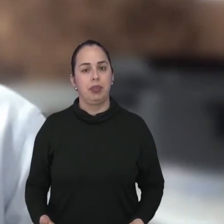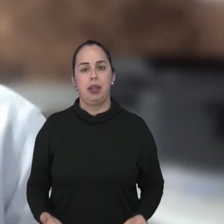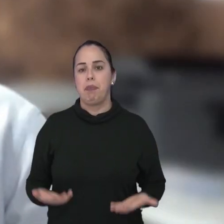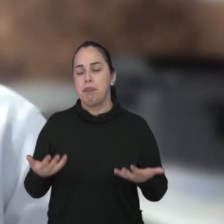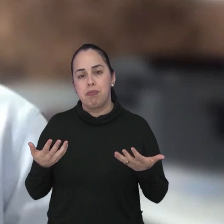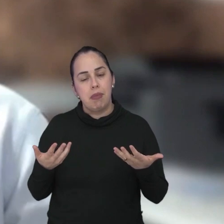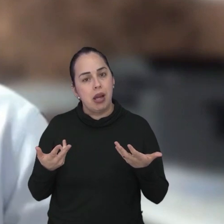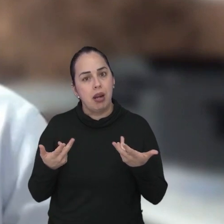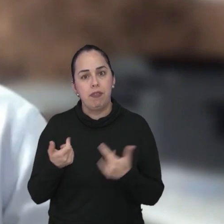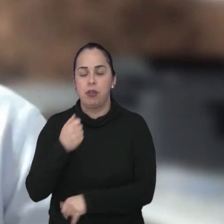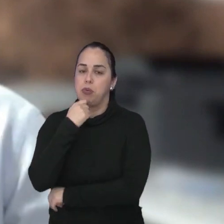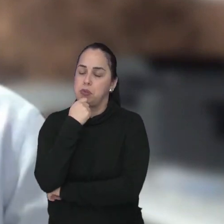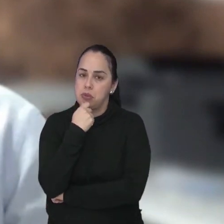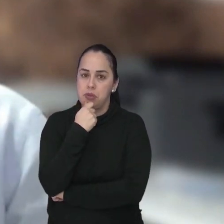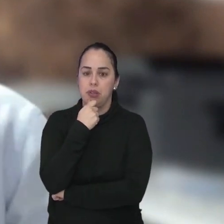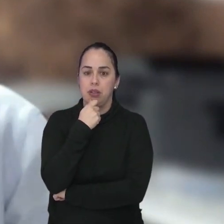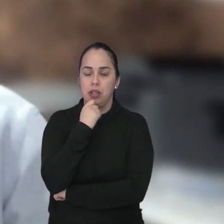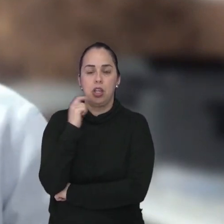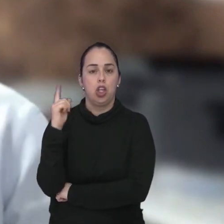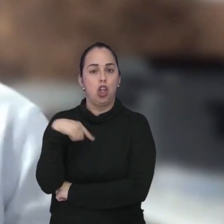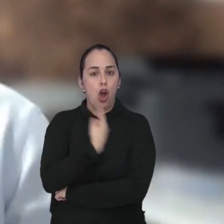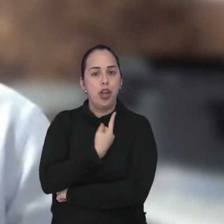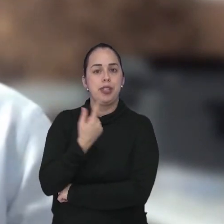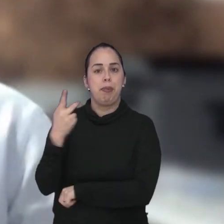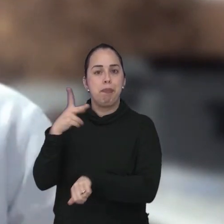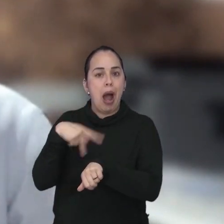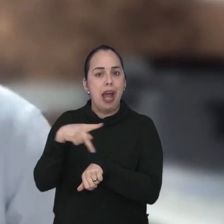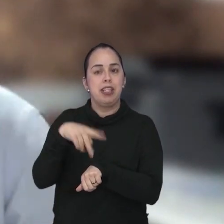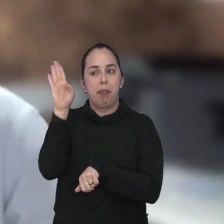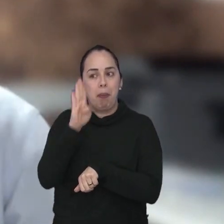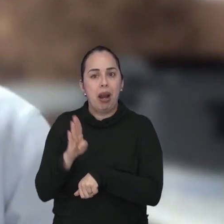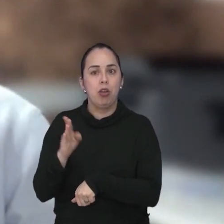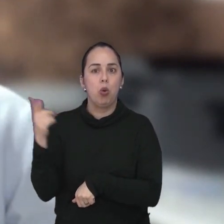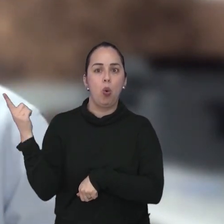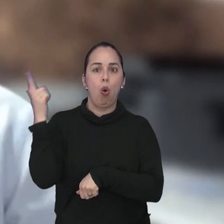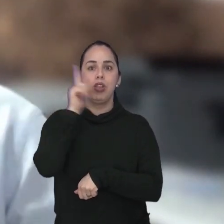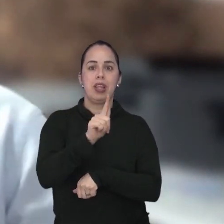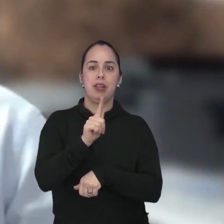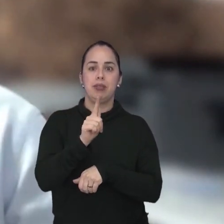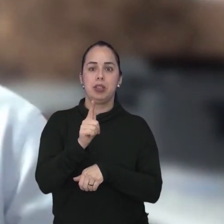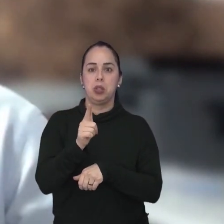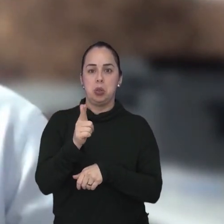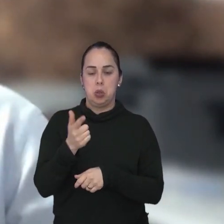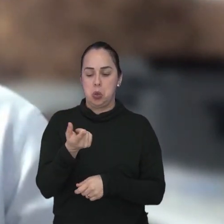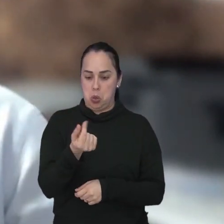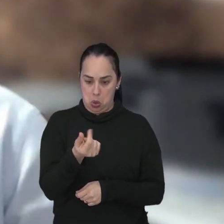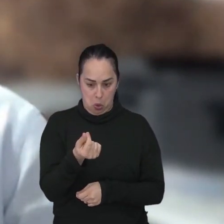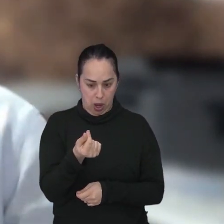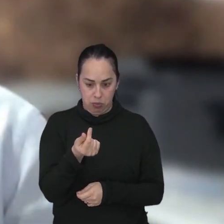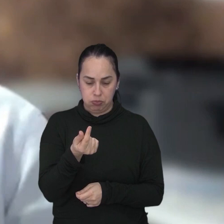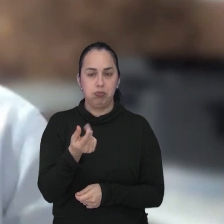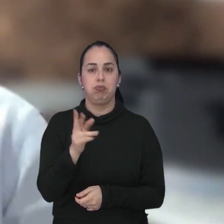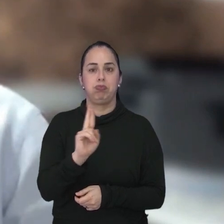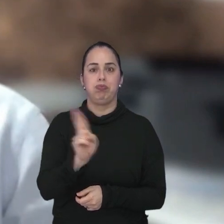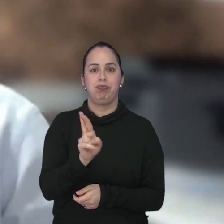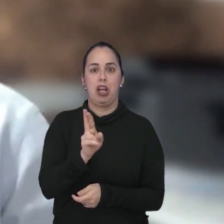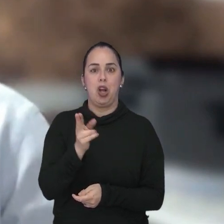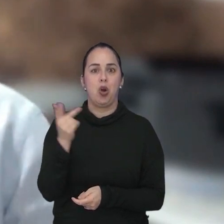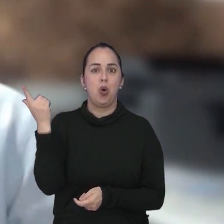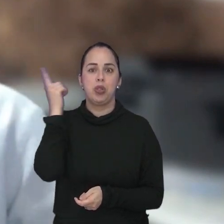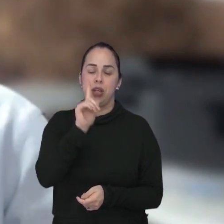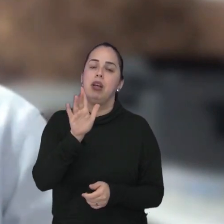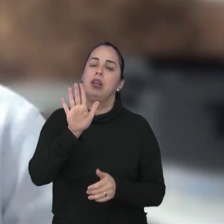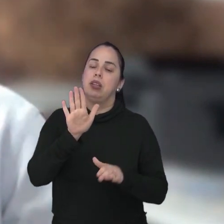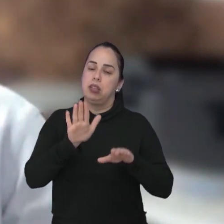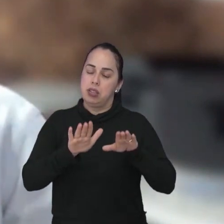algo espetacular a gente pensar que a gente conseguiu manter o sucesso do Plano Real, apesar